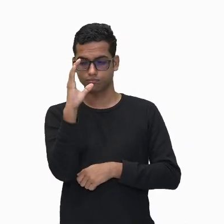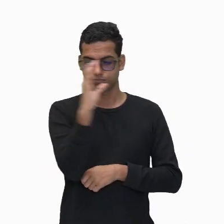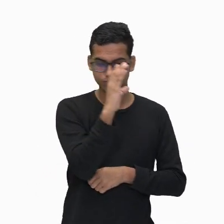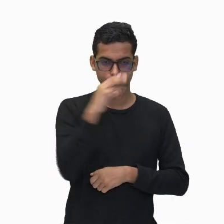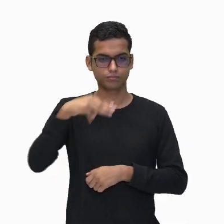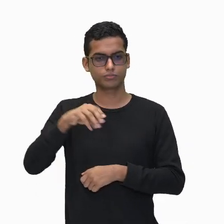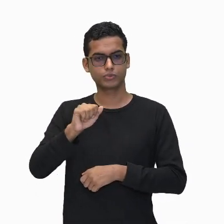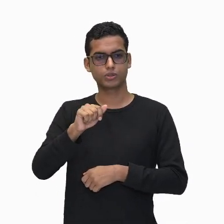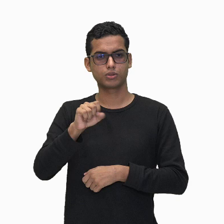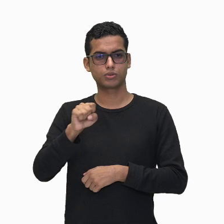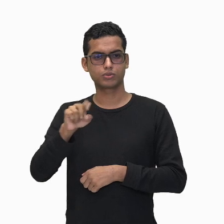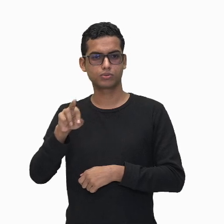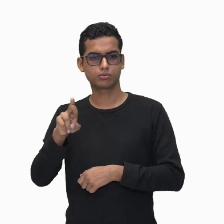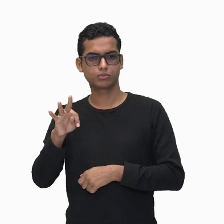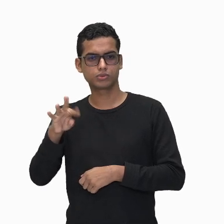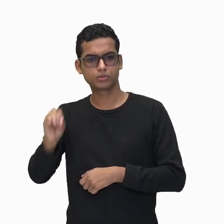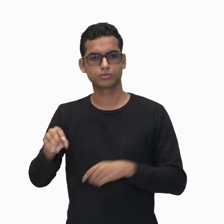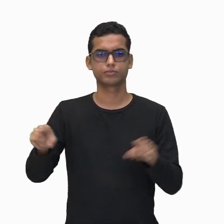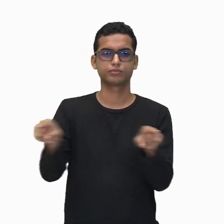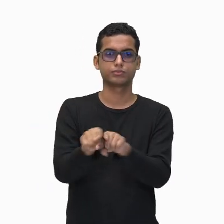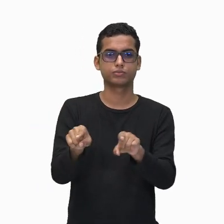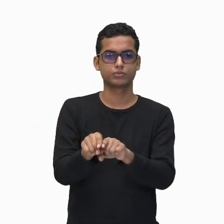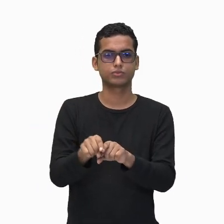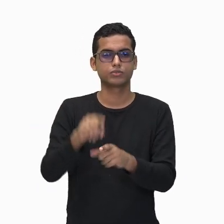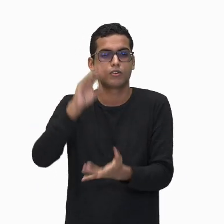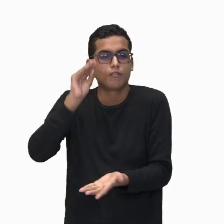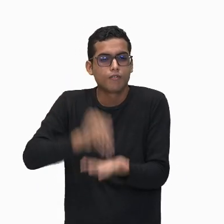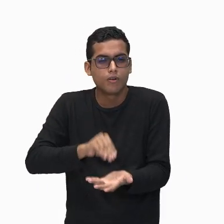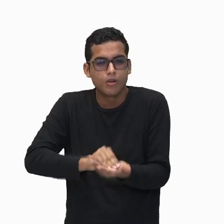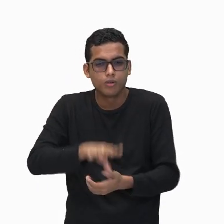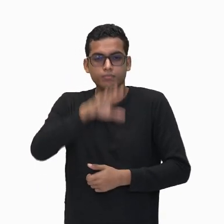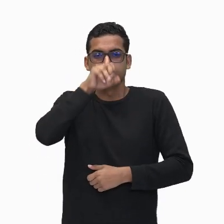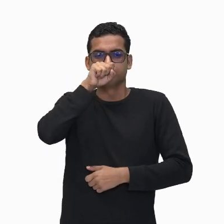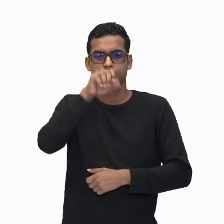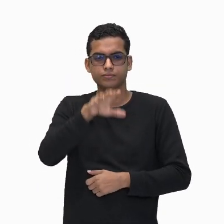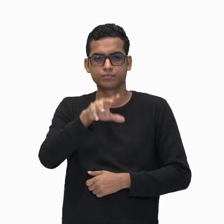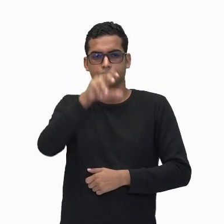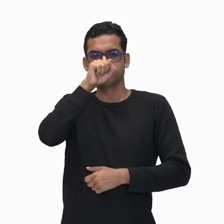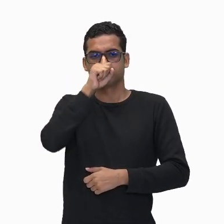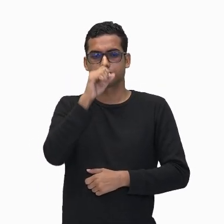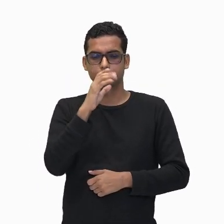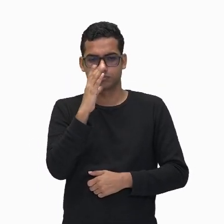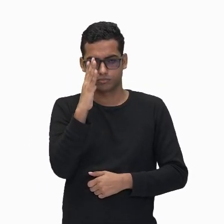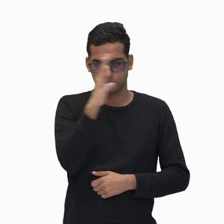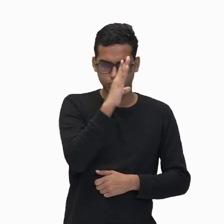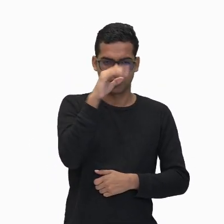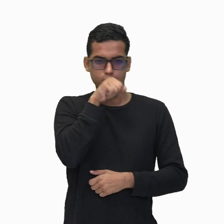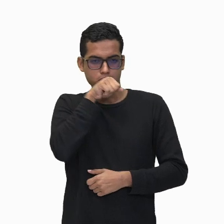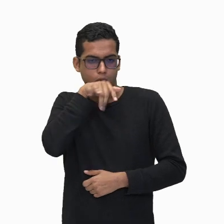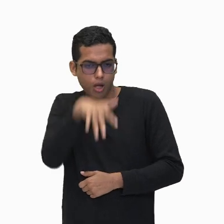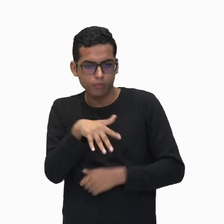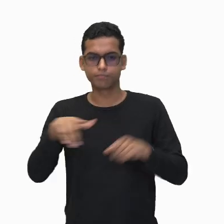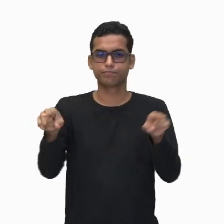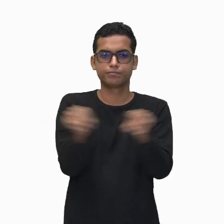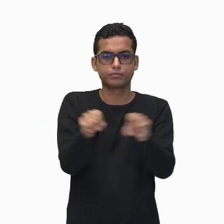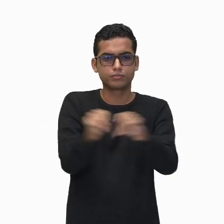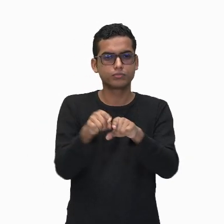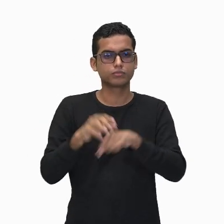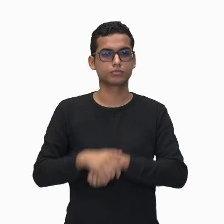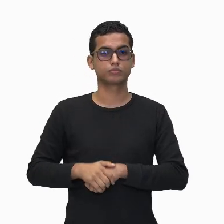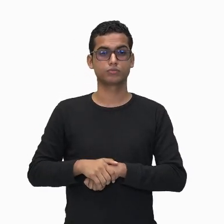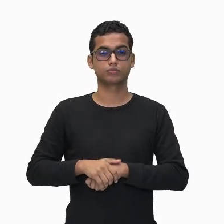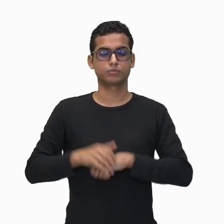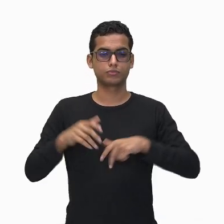de apetite, falta de ar em repouso ou em atividade, inchaço nas pernas, palpitação ou